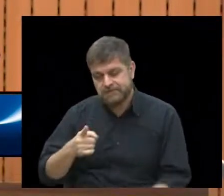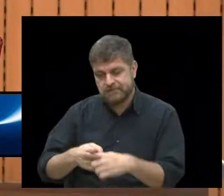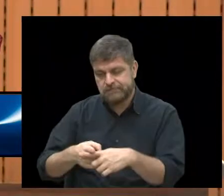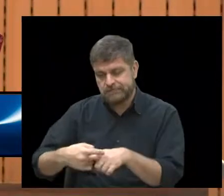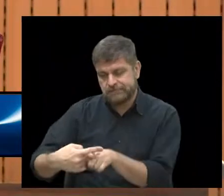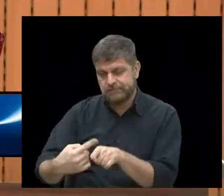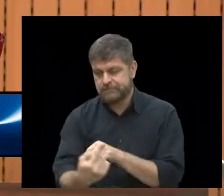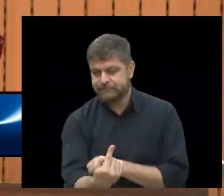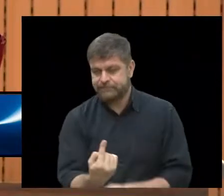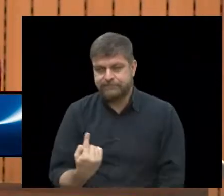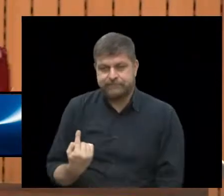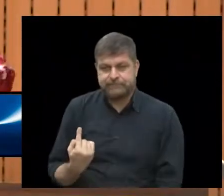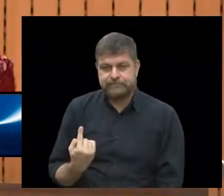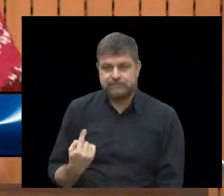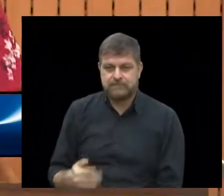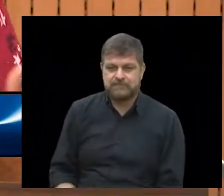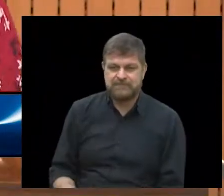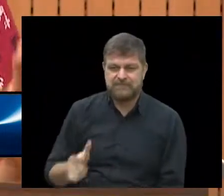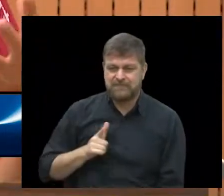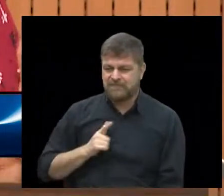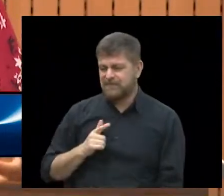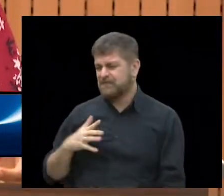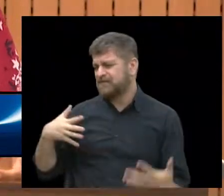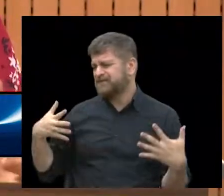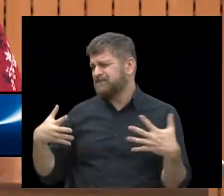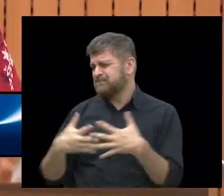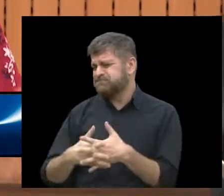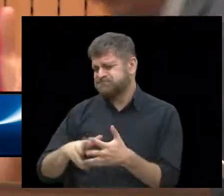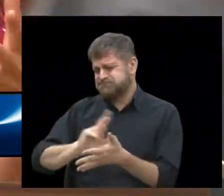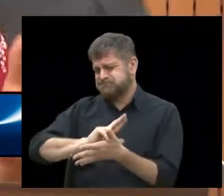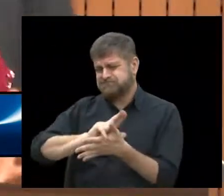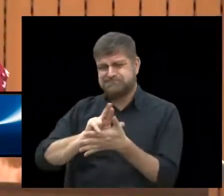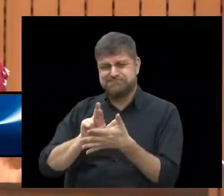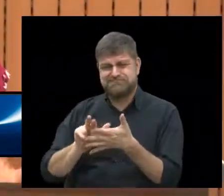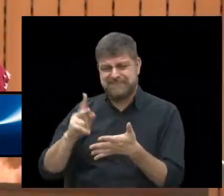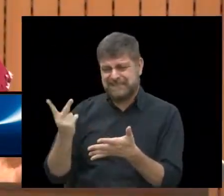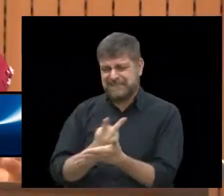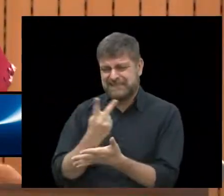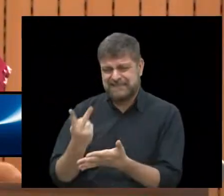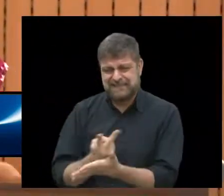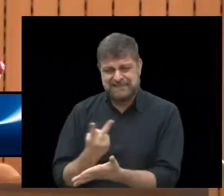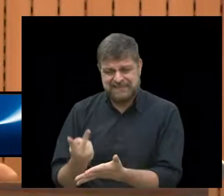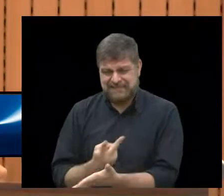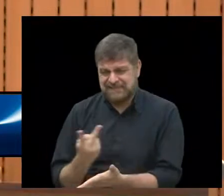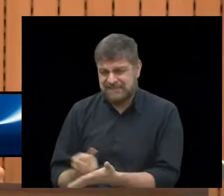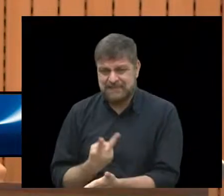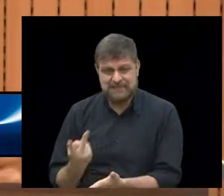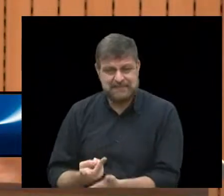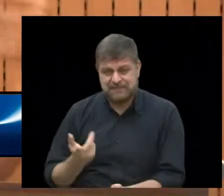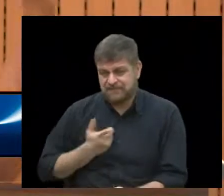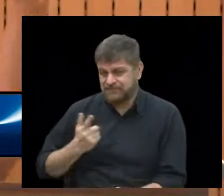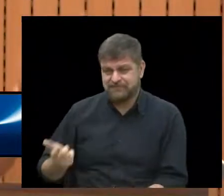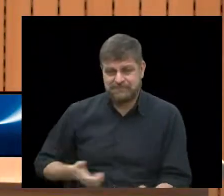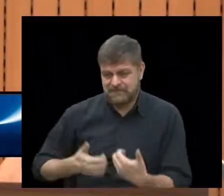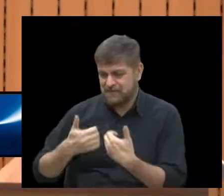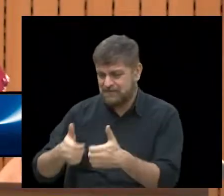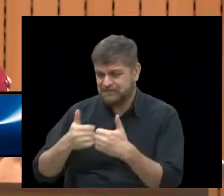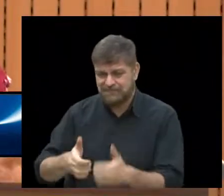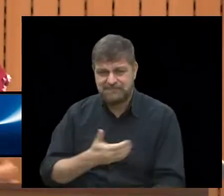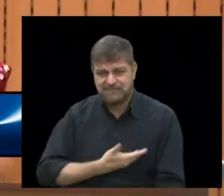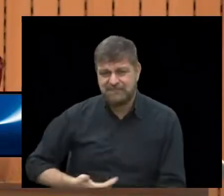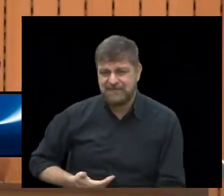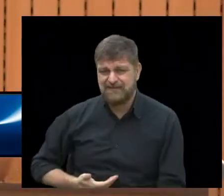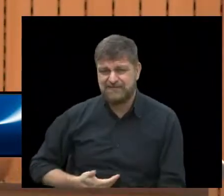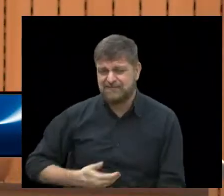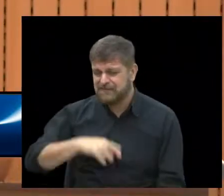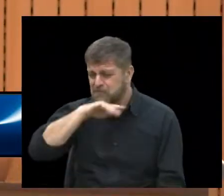seja, assim, é uma avalanche de medidas que estão sendo tomadas diante de um transporte